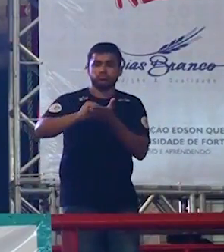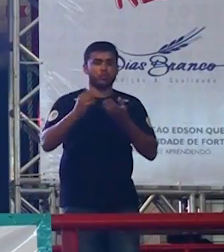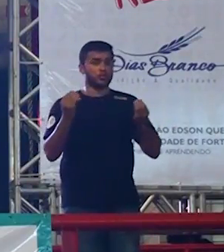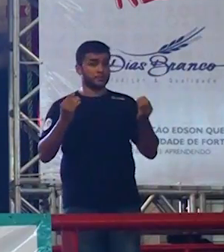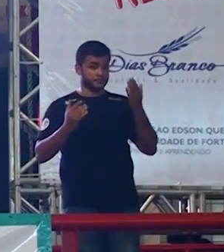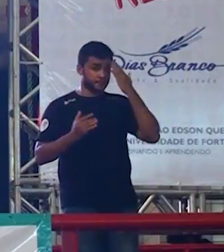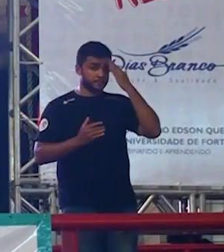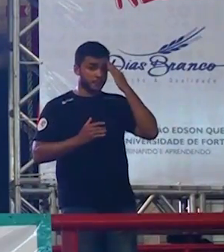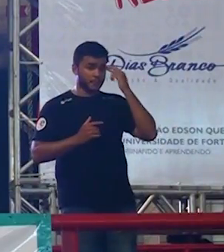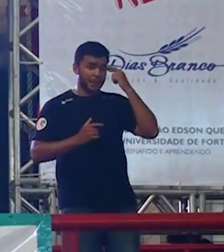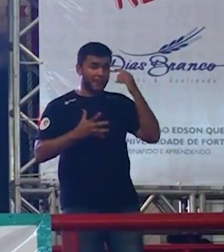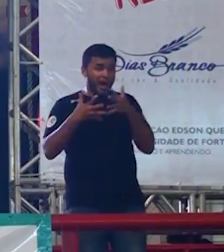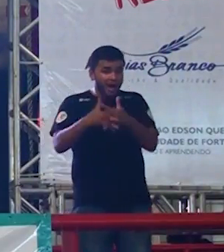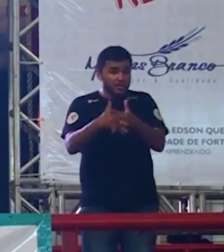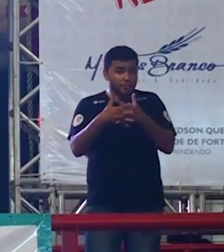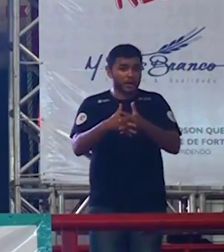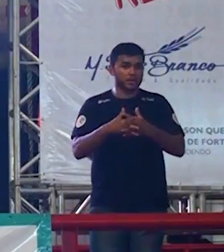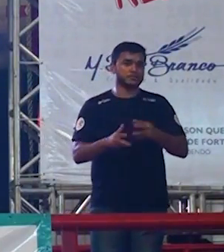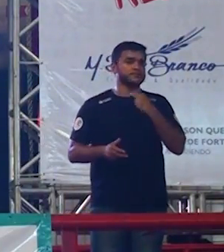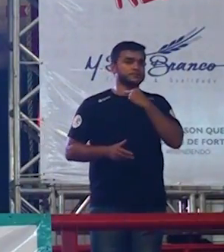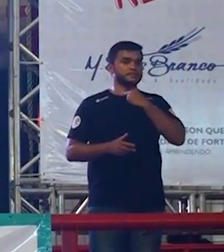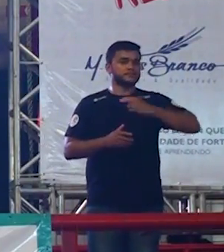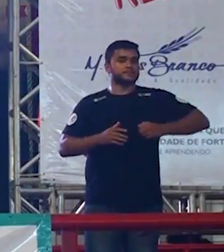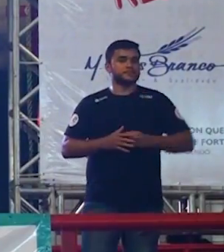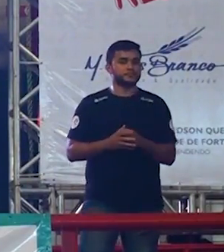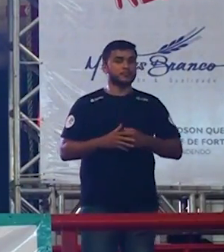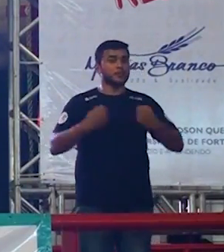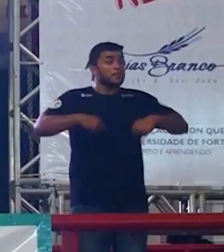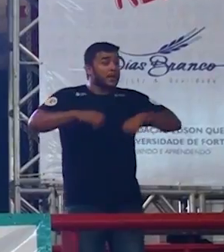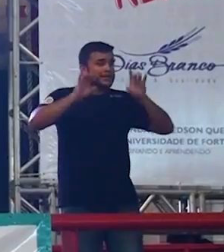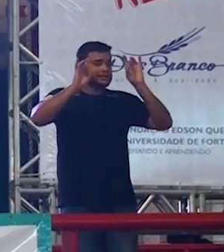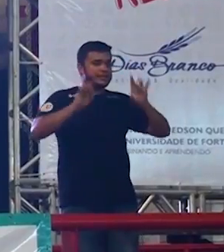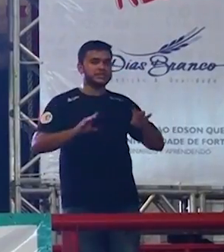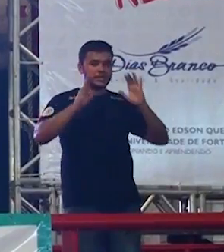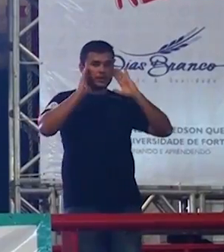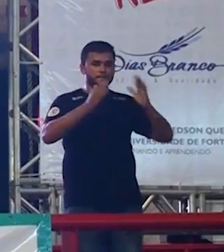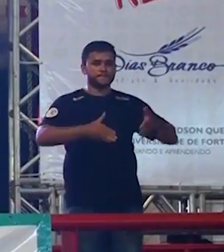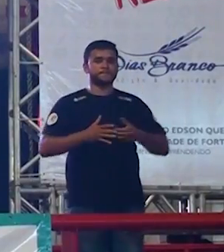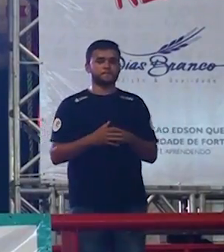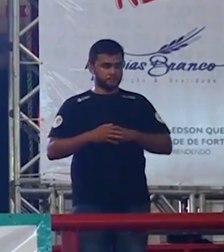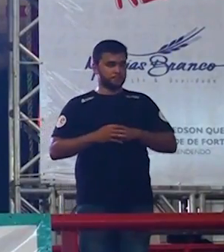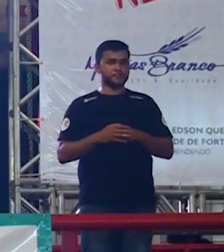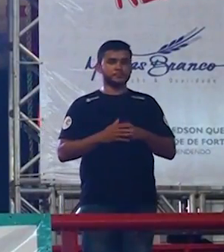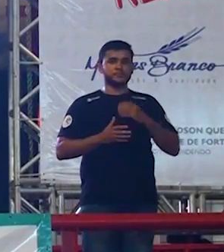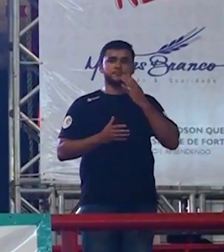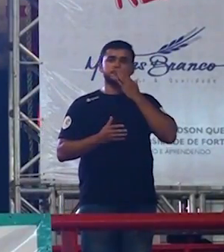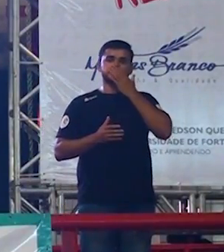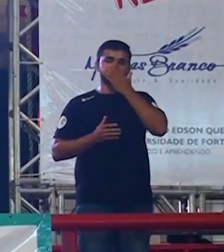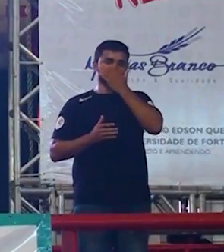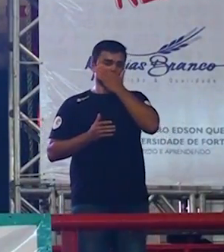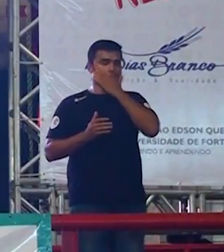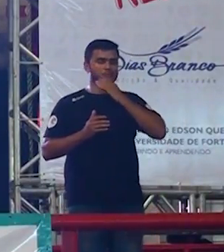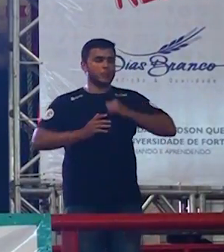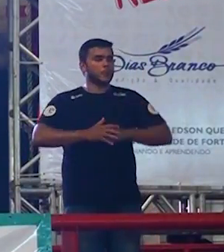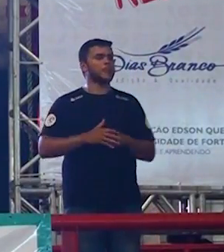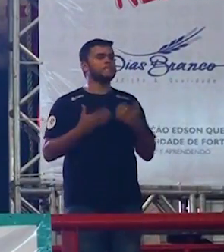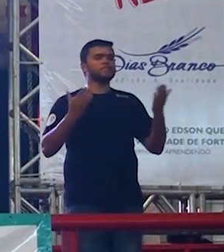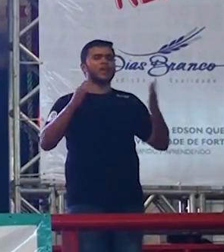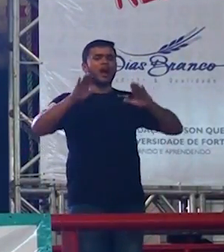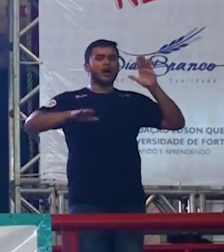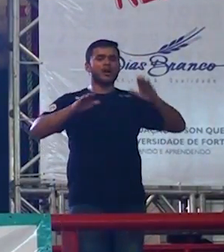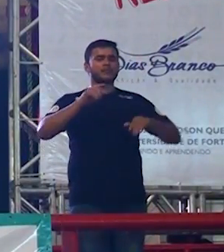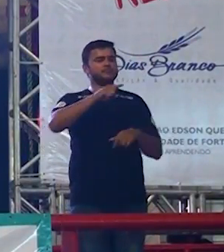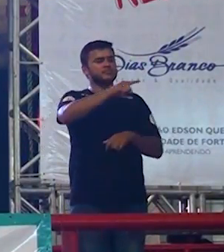mãe tem direito de atrapalhar um filho nessa hora sagrada, ok? Agora, não espere unanimidade. Às vezes os seus amigos não